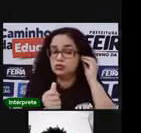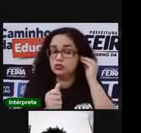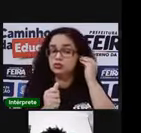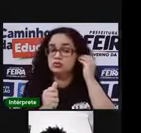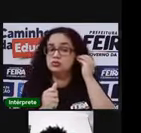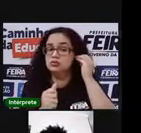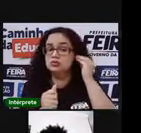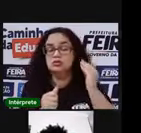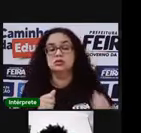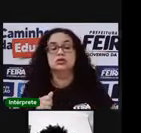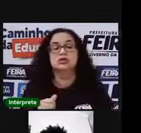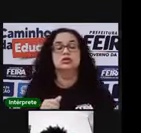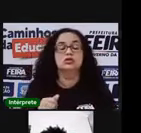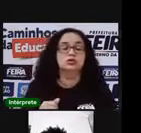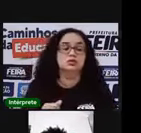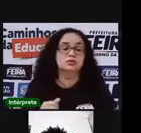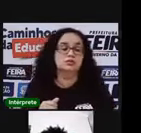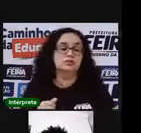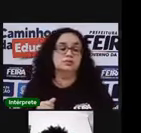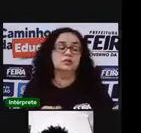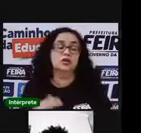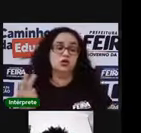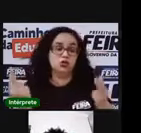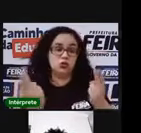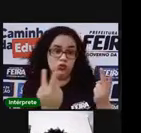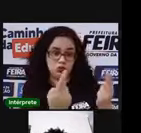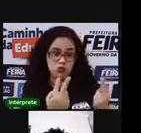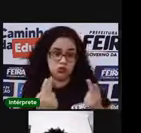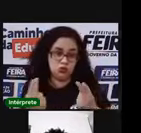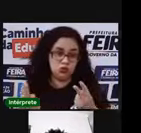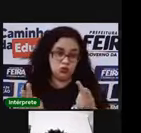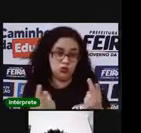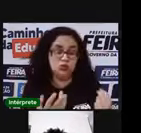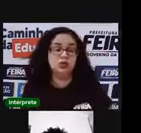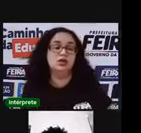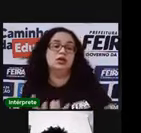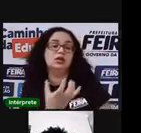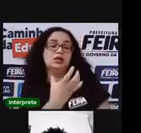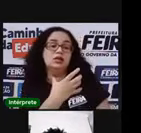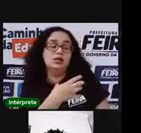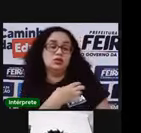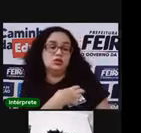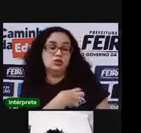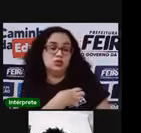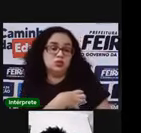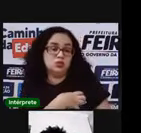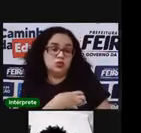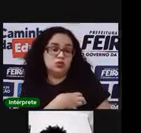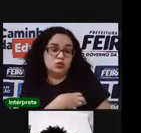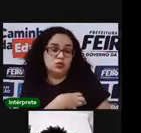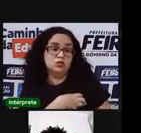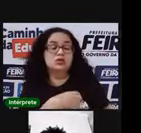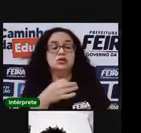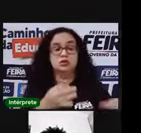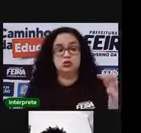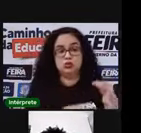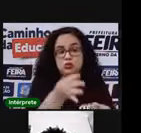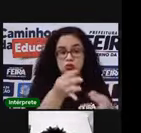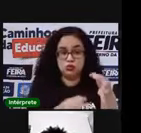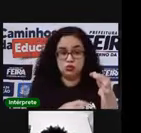é? Somos iguais no sentido do merecimento e da